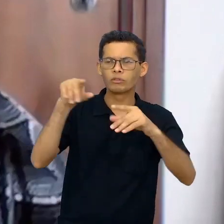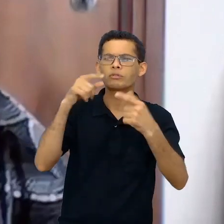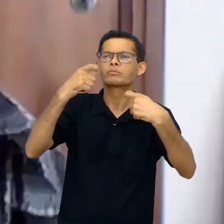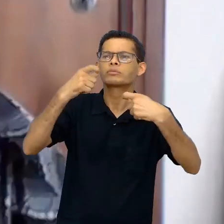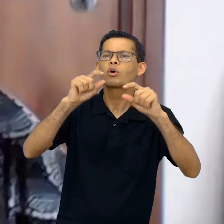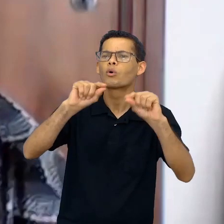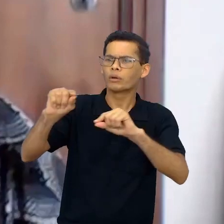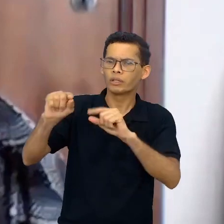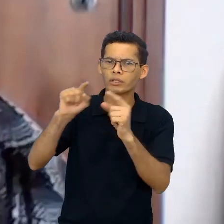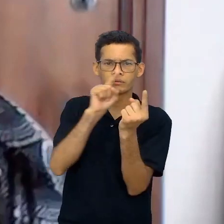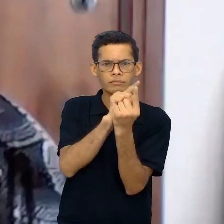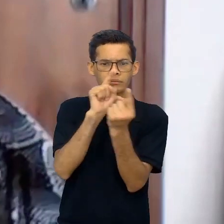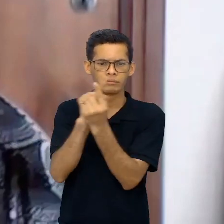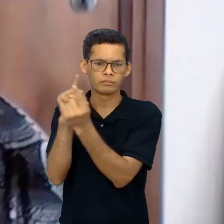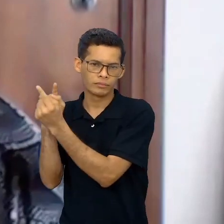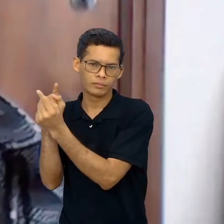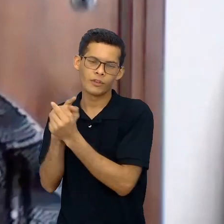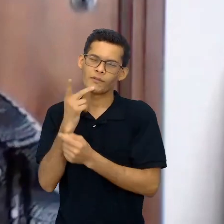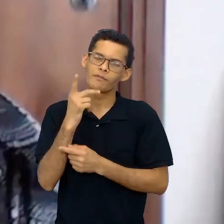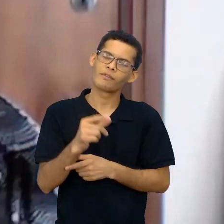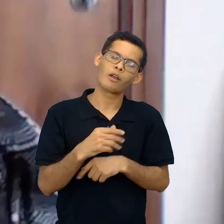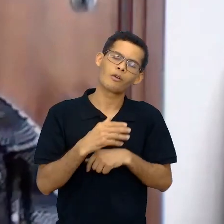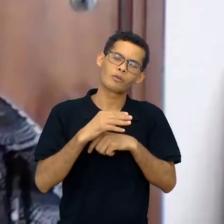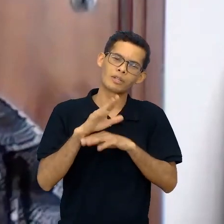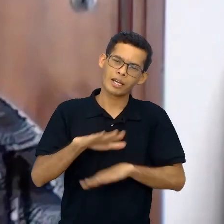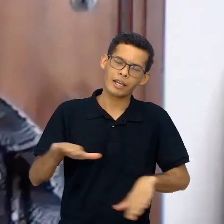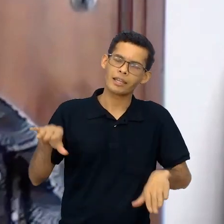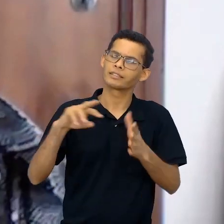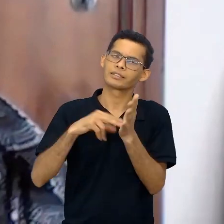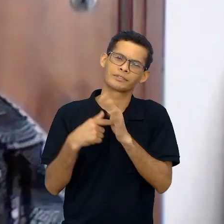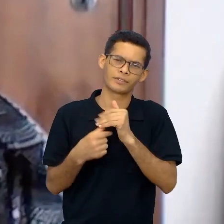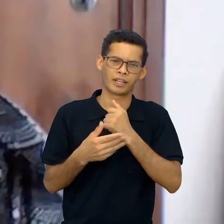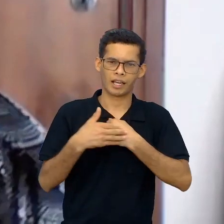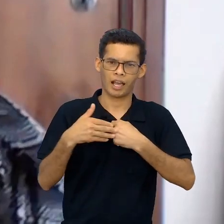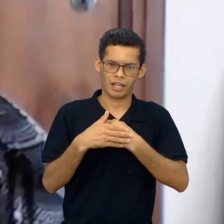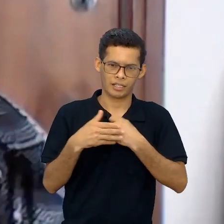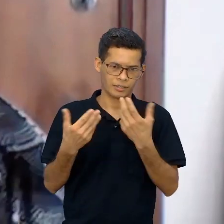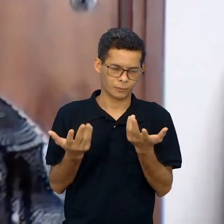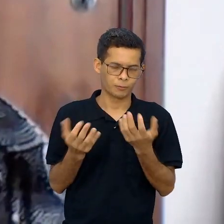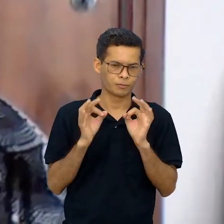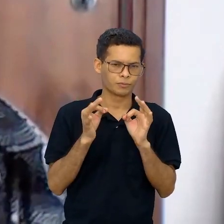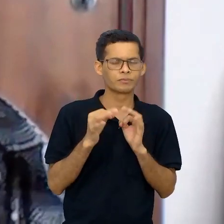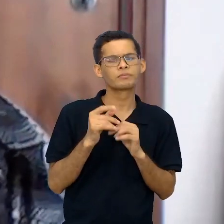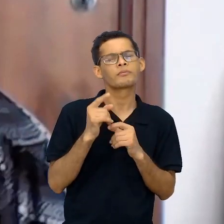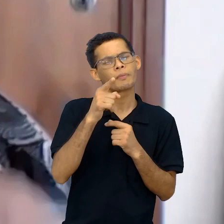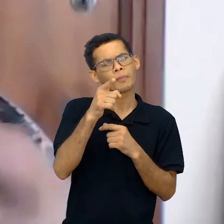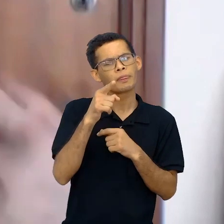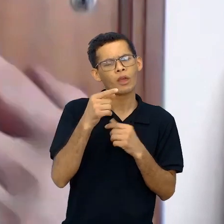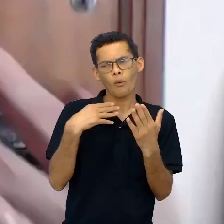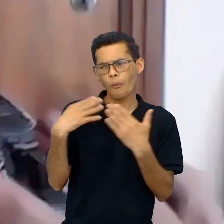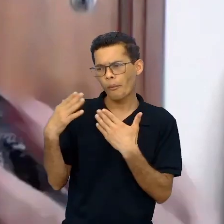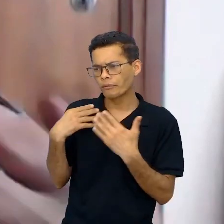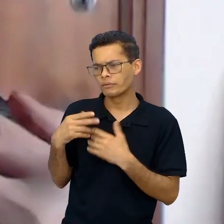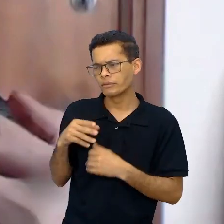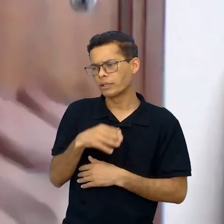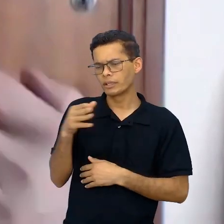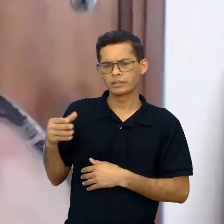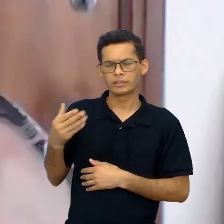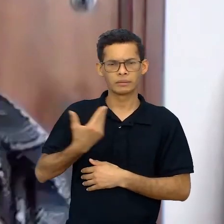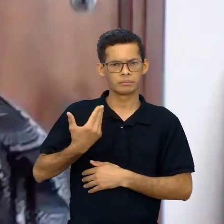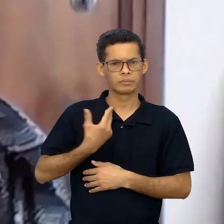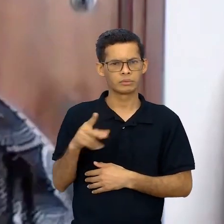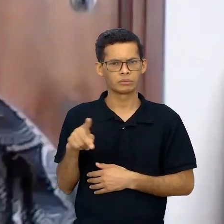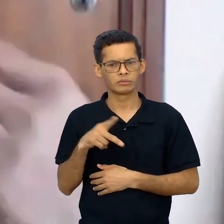eu falo sempre das crianças com carinho, das vossas escolas, converse com os vossos pares, nós temos muito